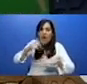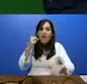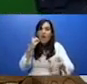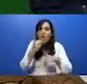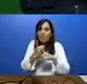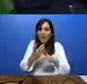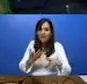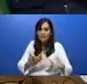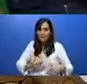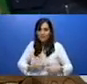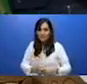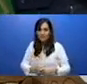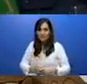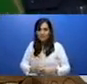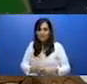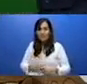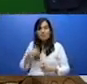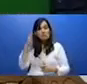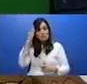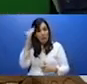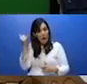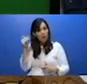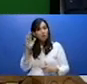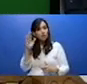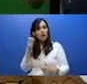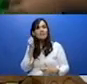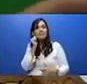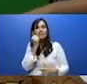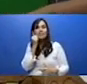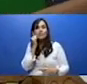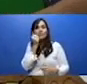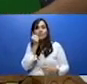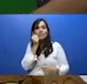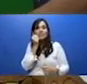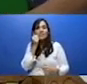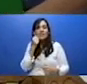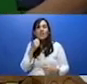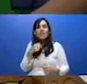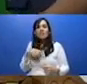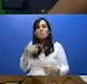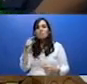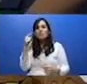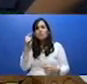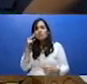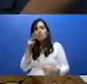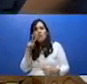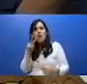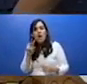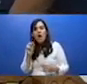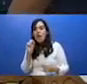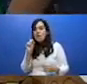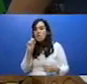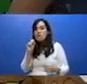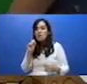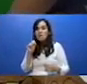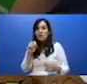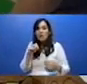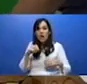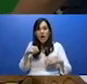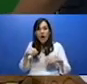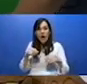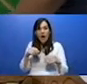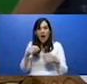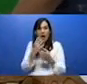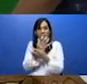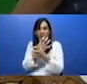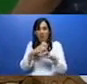Nós sabemos que os cientistas descobriram, na maioria das vezes, que os fósseis estão preservados aqui, ó,